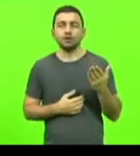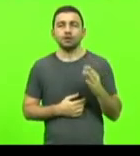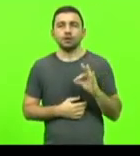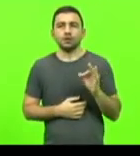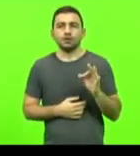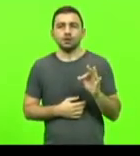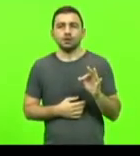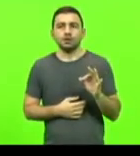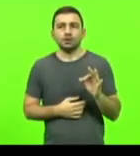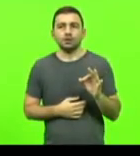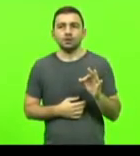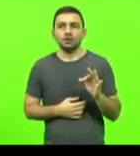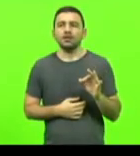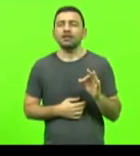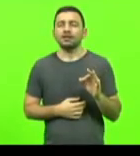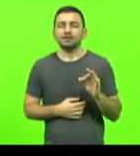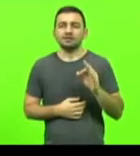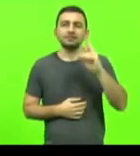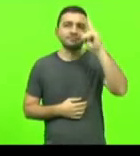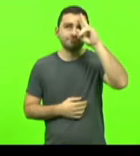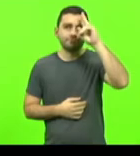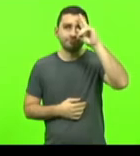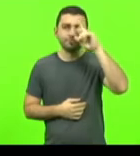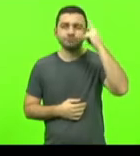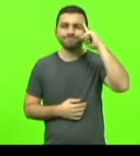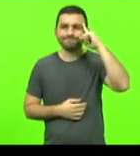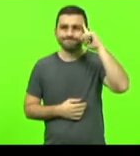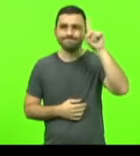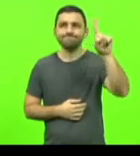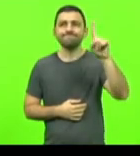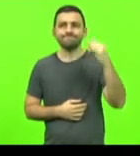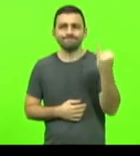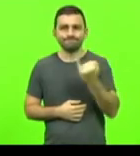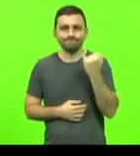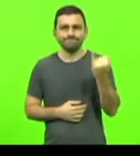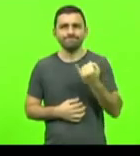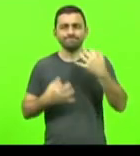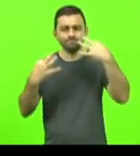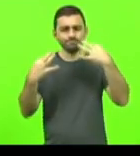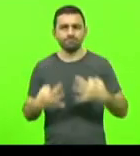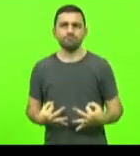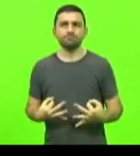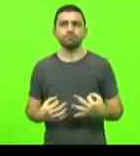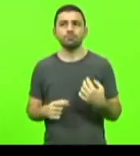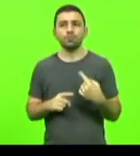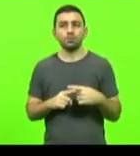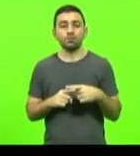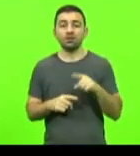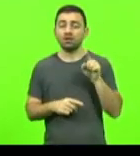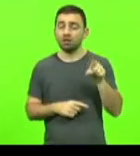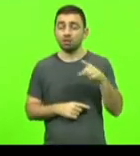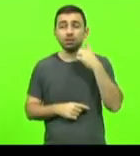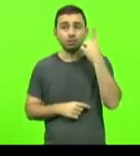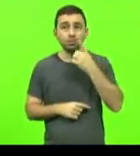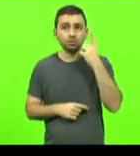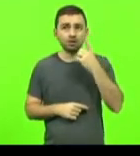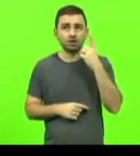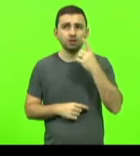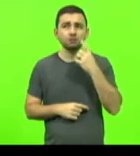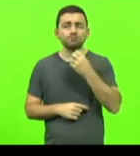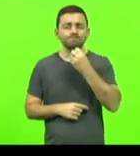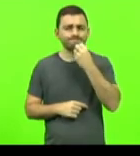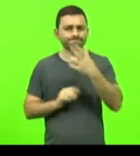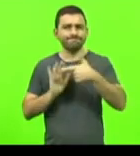lembrar essa data, até por uma questão de justiça, porque o deputado Aldo foi uma grande figura